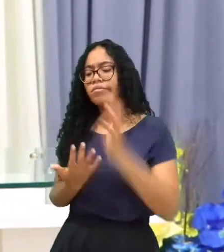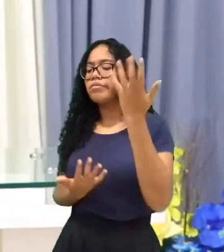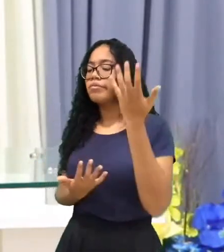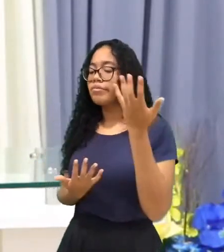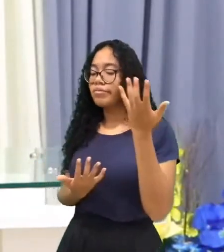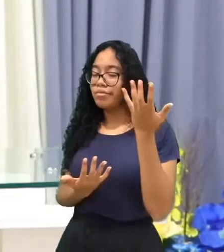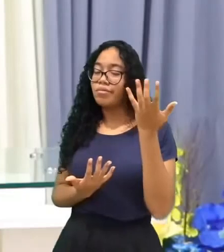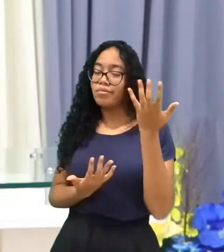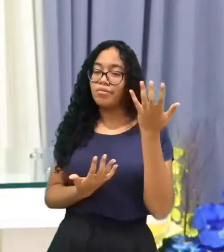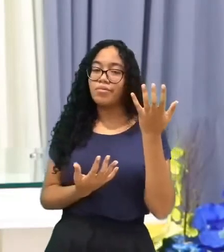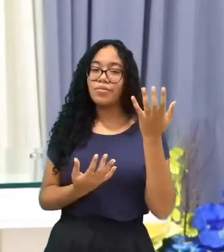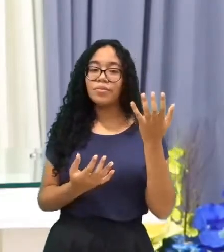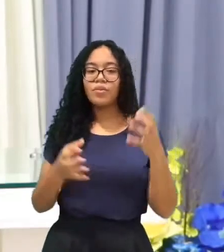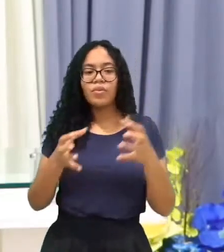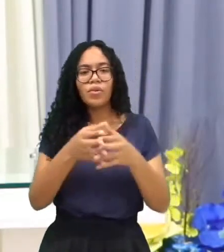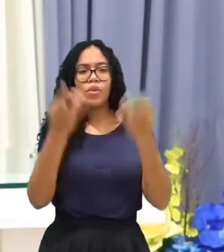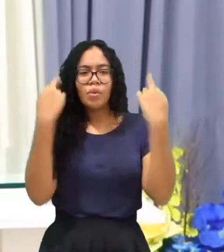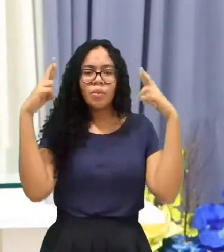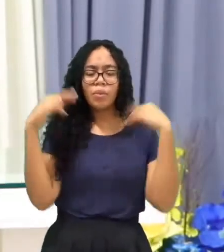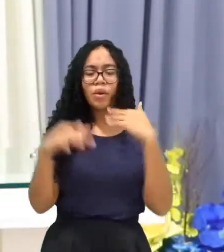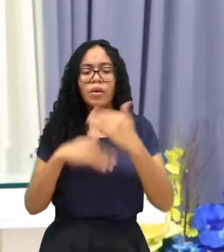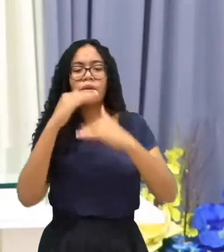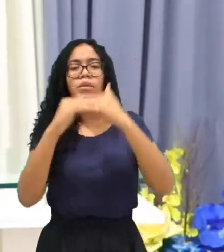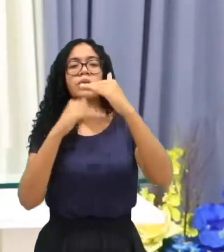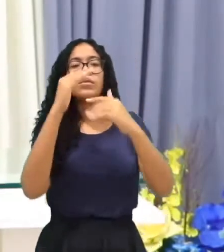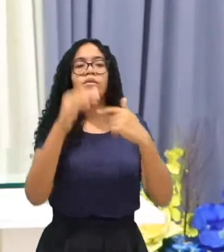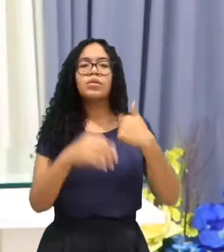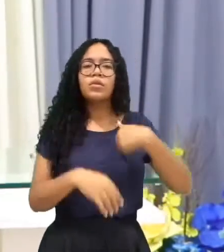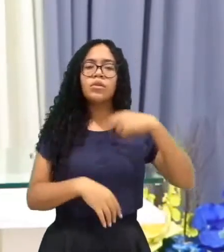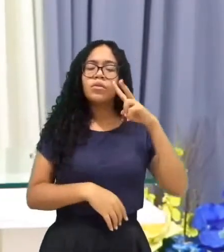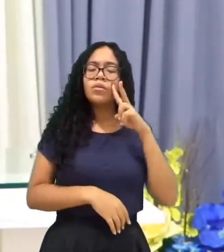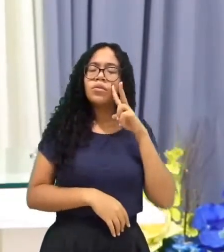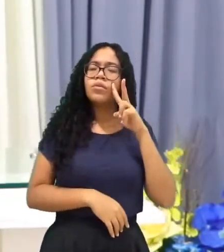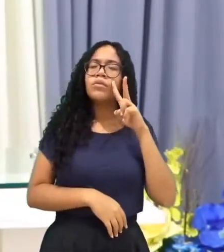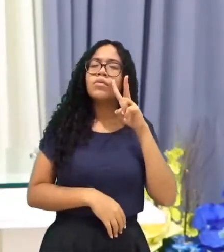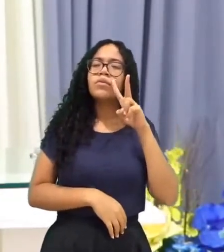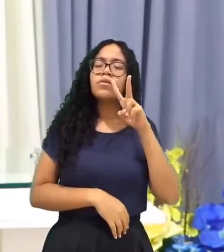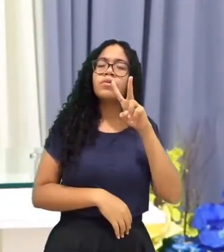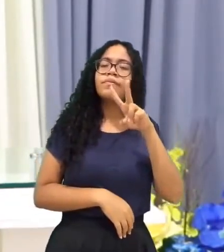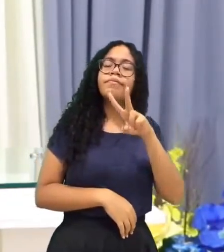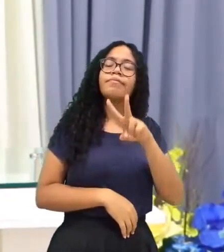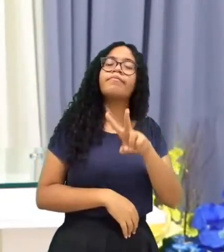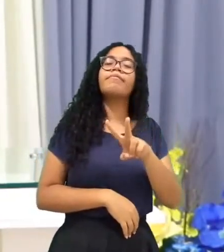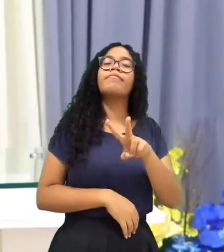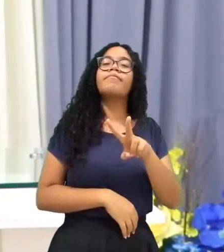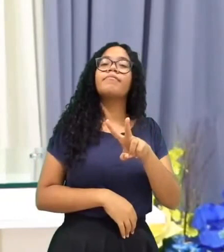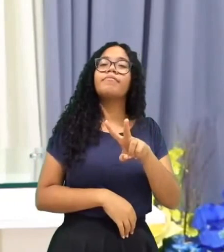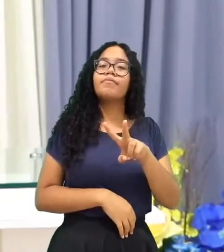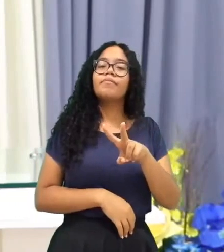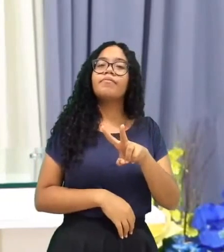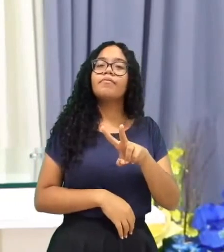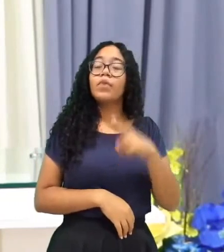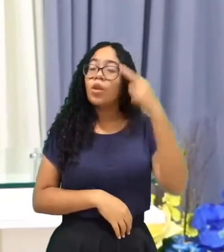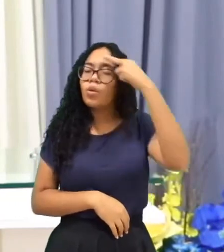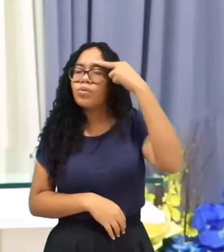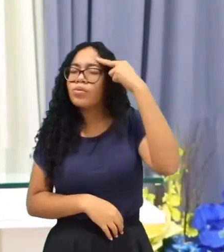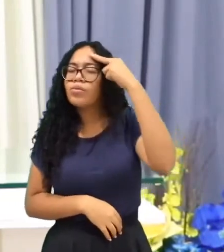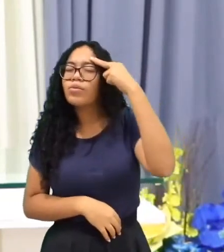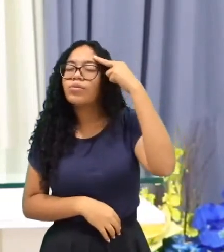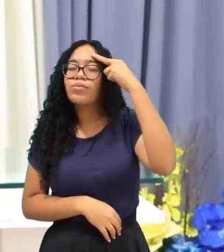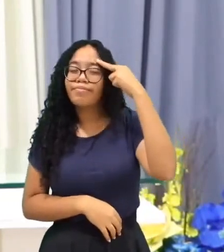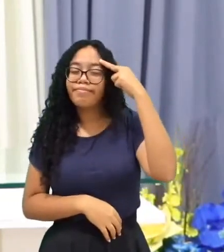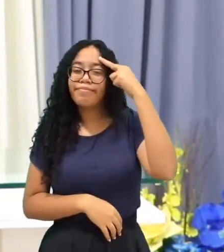em que o rebanho concebia, eu levantei os meus olhos e vi em um sonho que